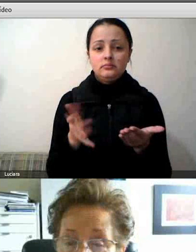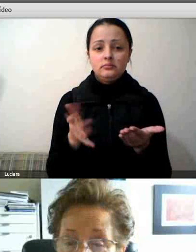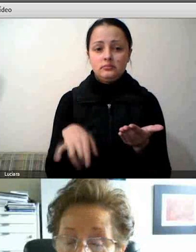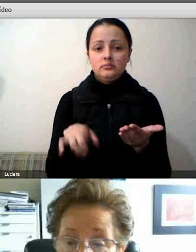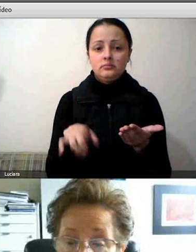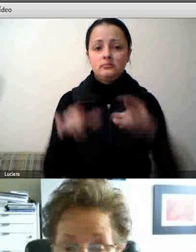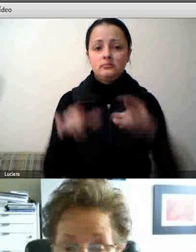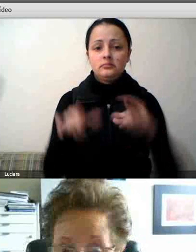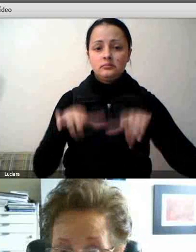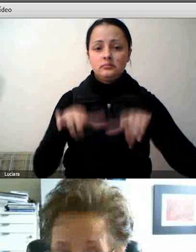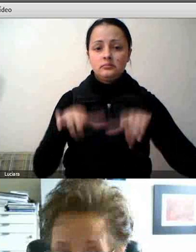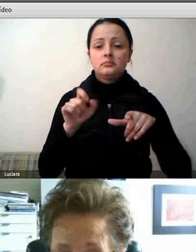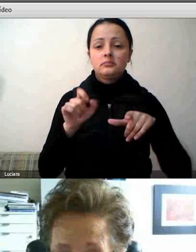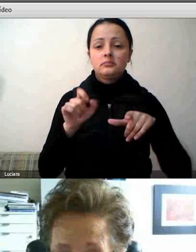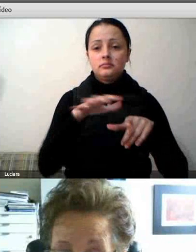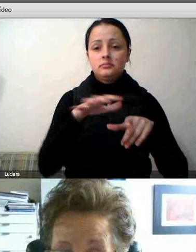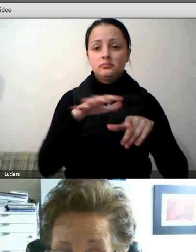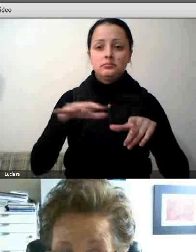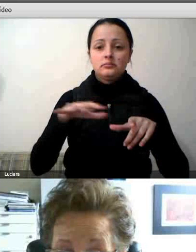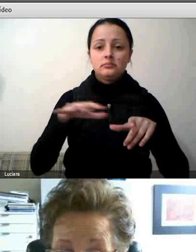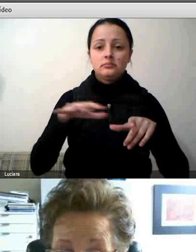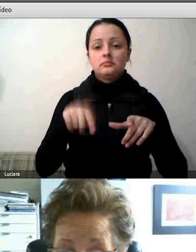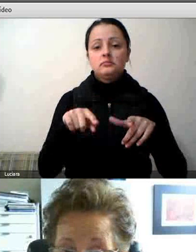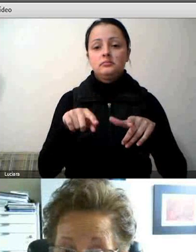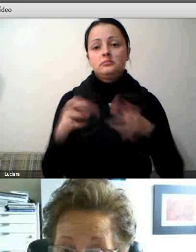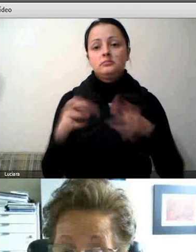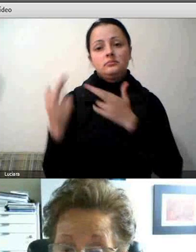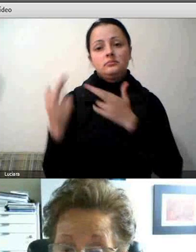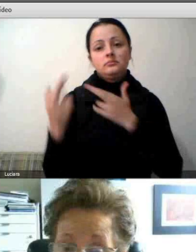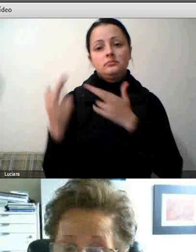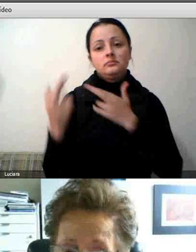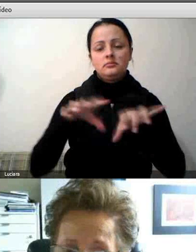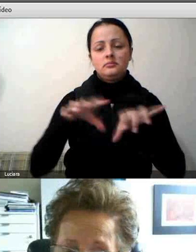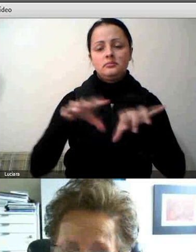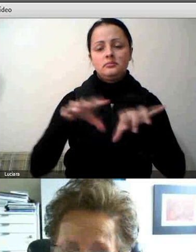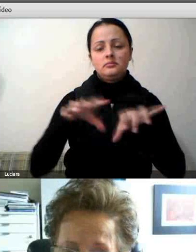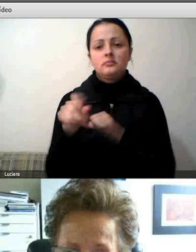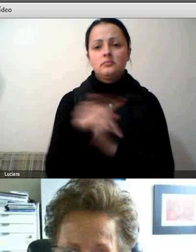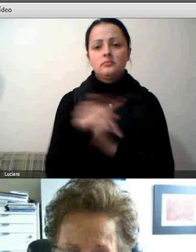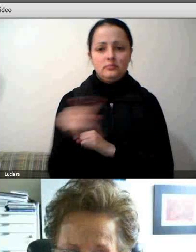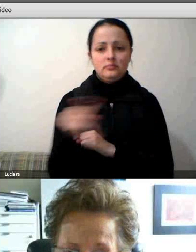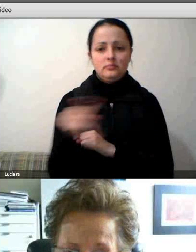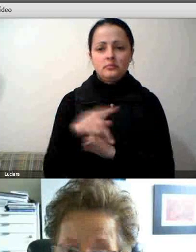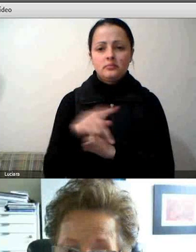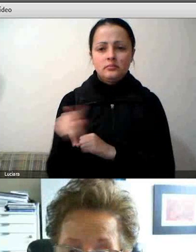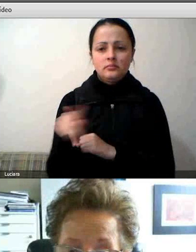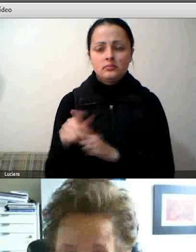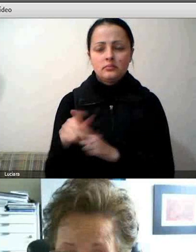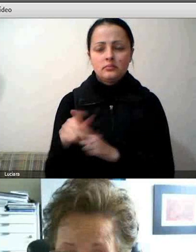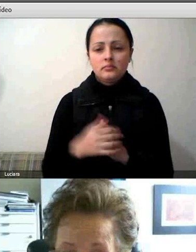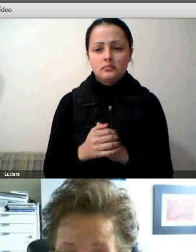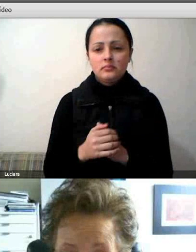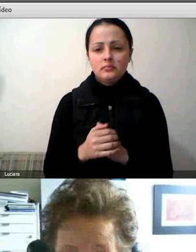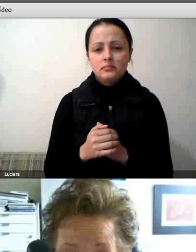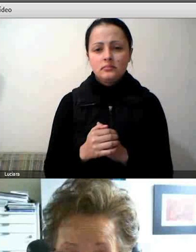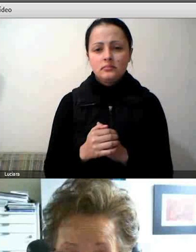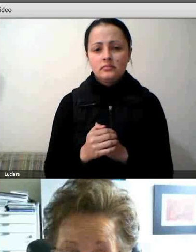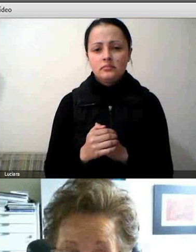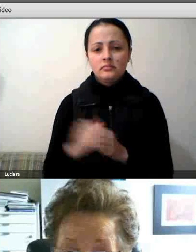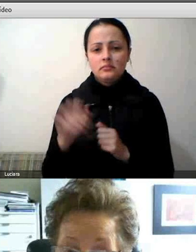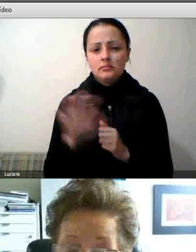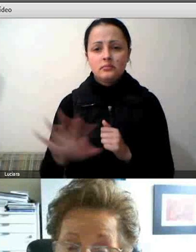uma instituição criada há 15 anos, e os NTS são encarregados de fazer a formação dos